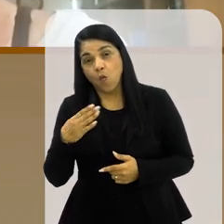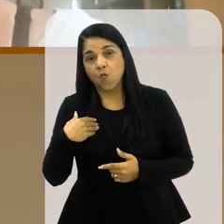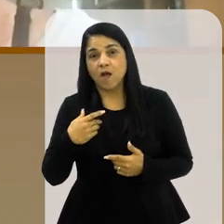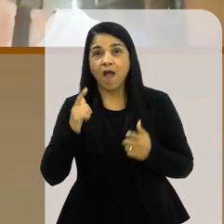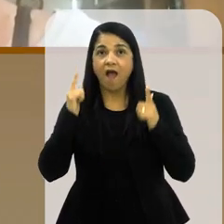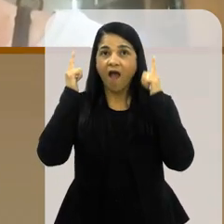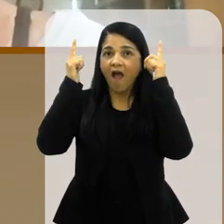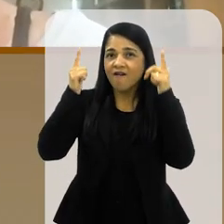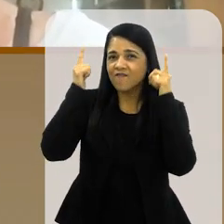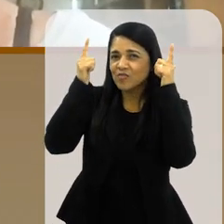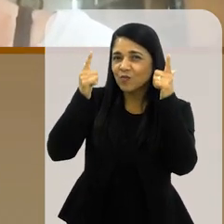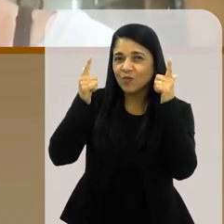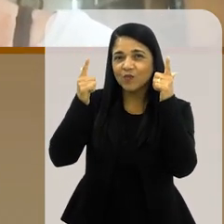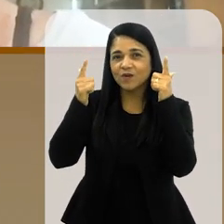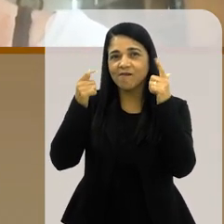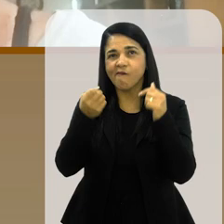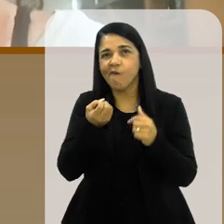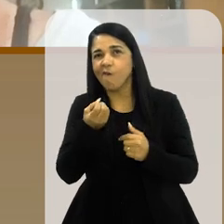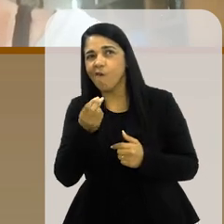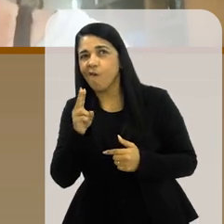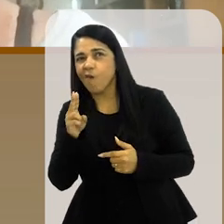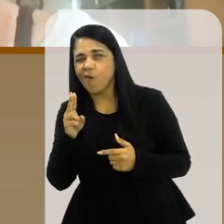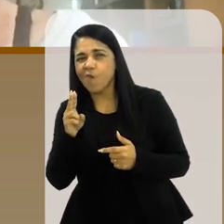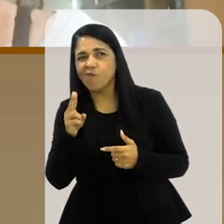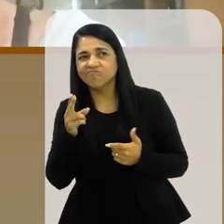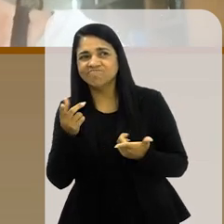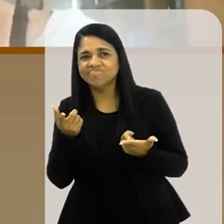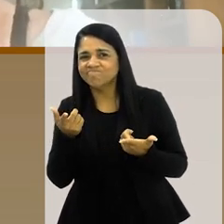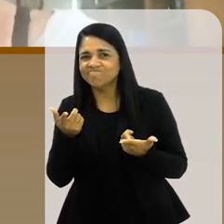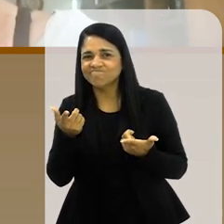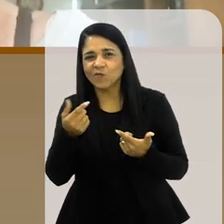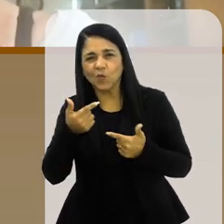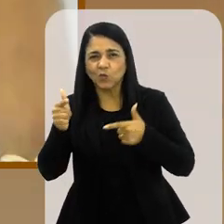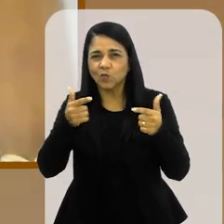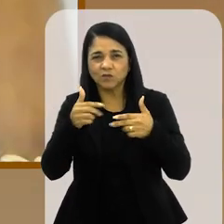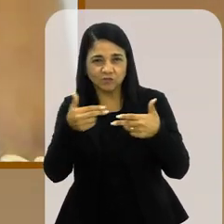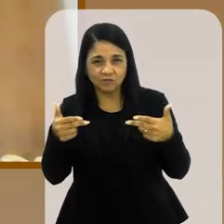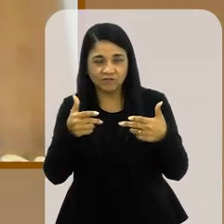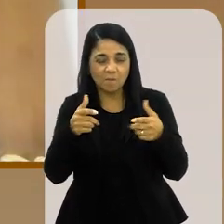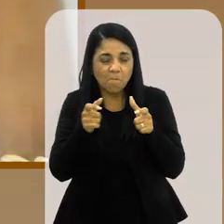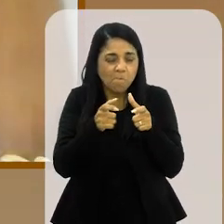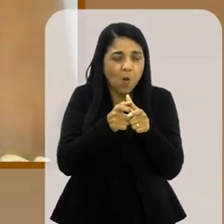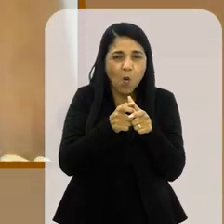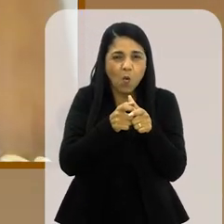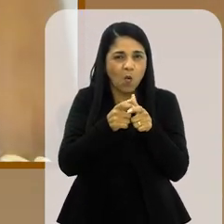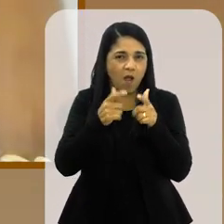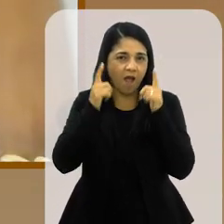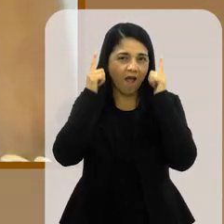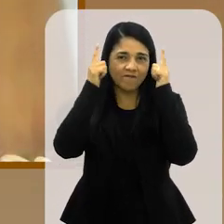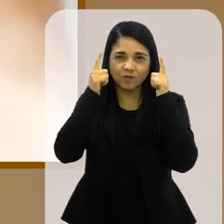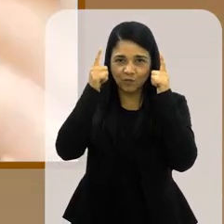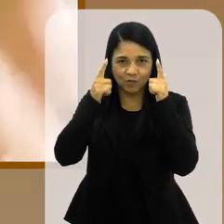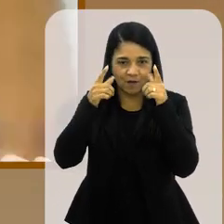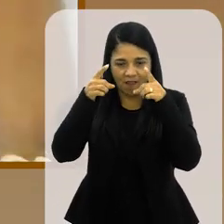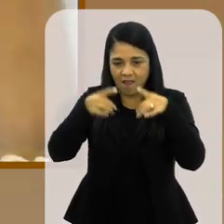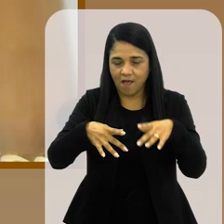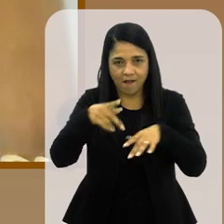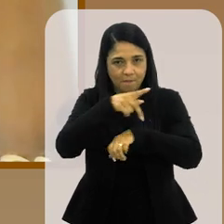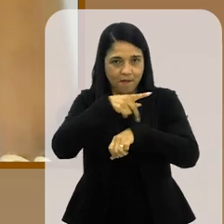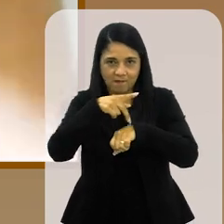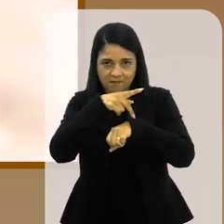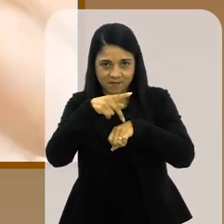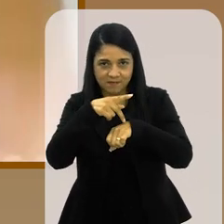número inexpressivo de gente que sai por aventura. A gente viu há pouco tempo uma